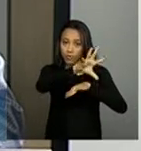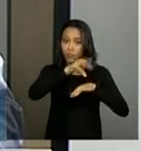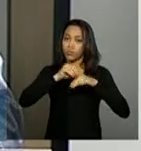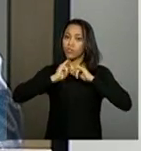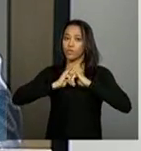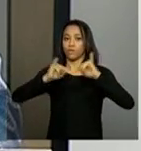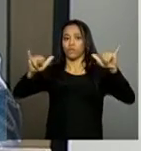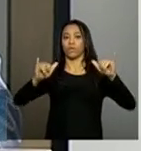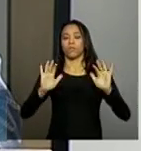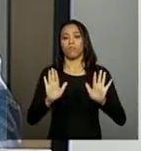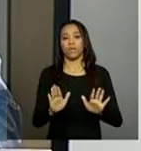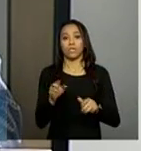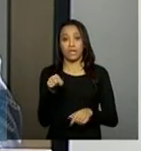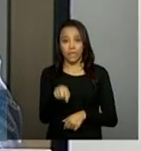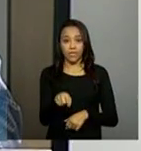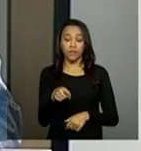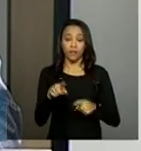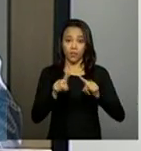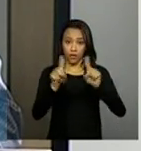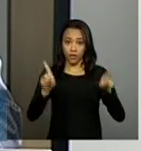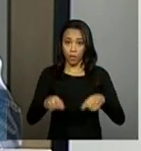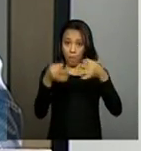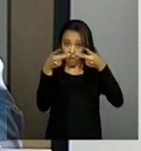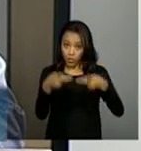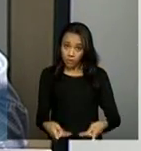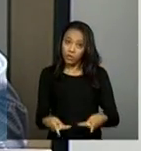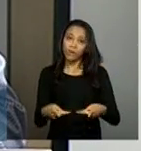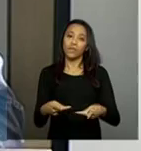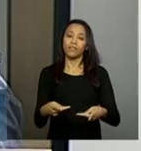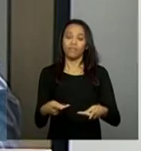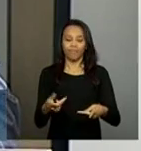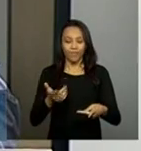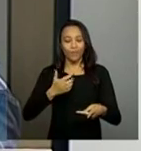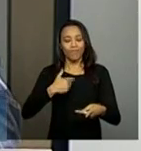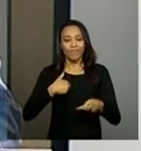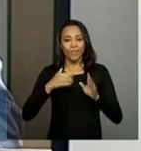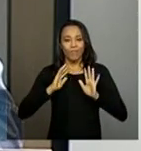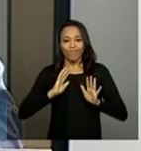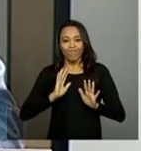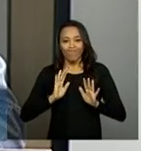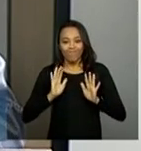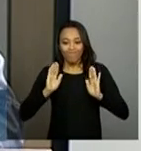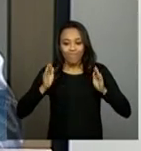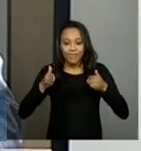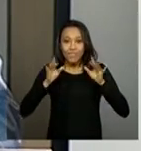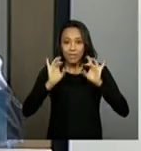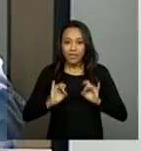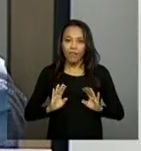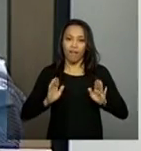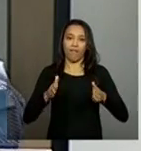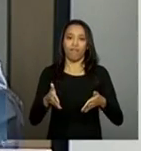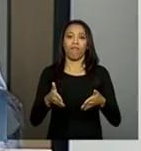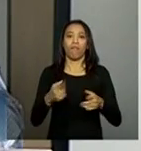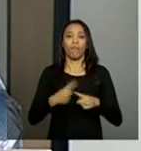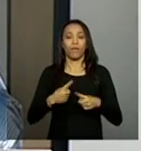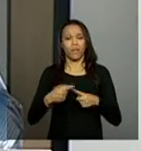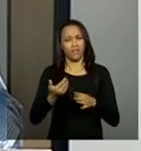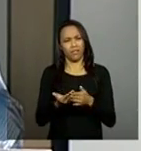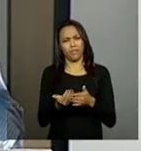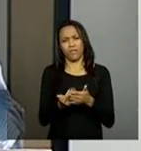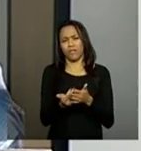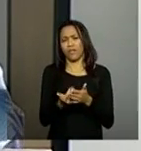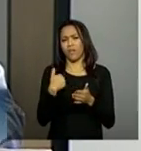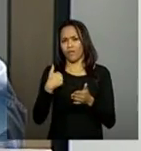esse, particularmente, é um projeto que eu tenho um bem-querer especial com a Colina, porque eu acompanhei desde o